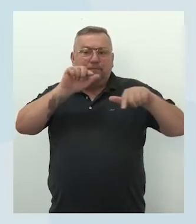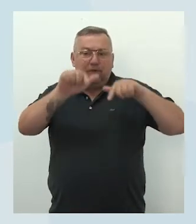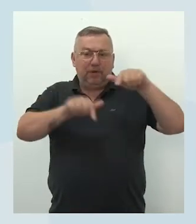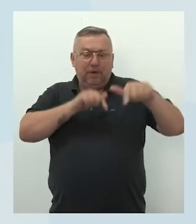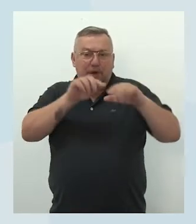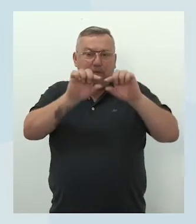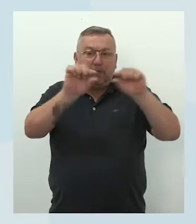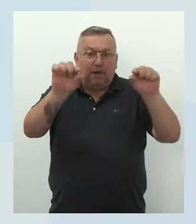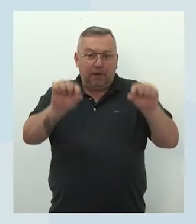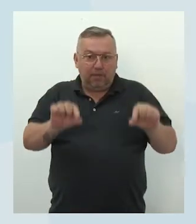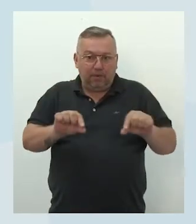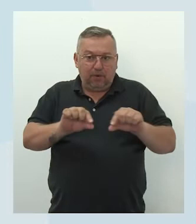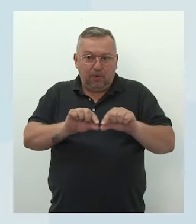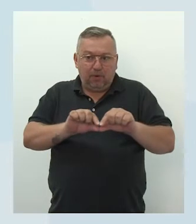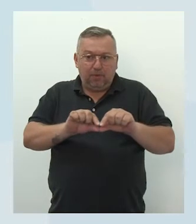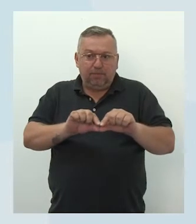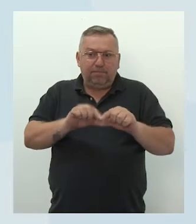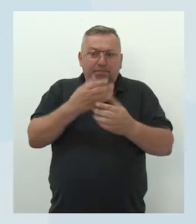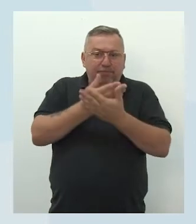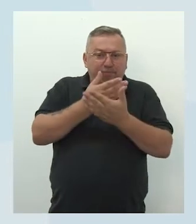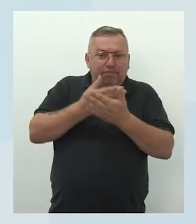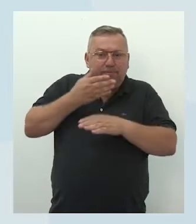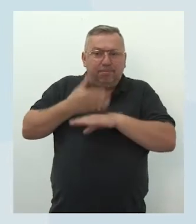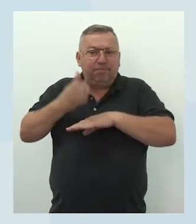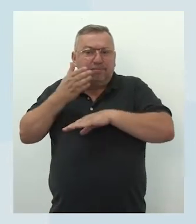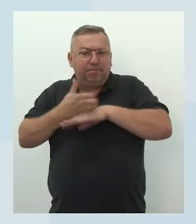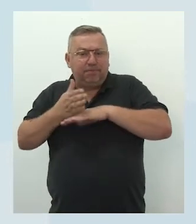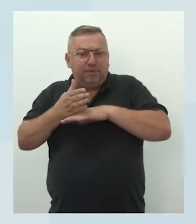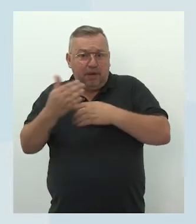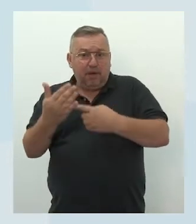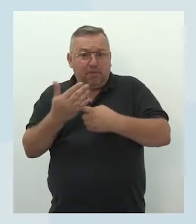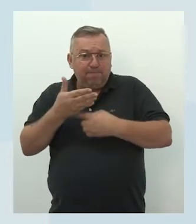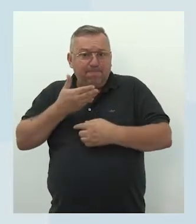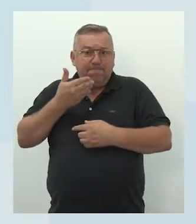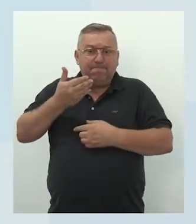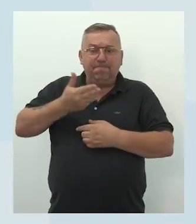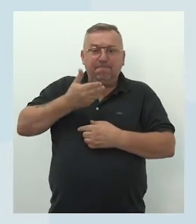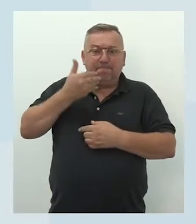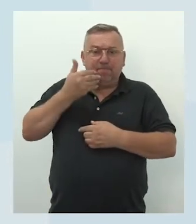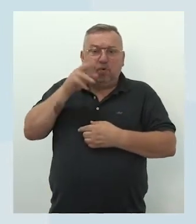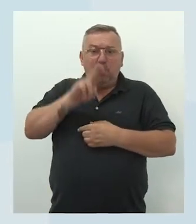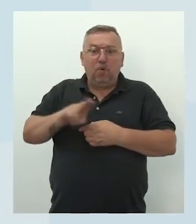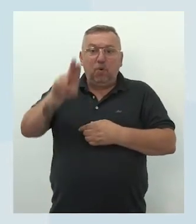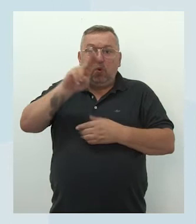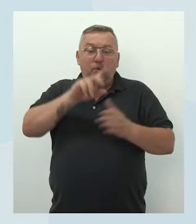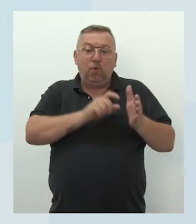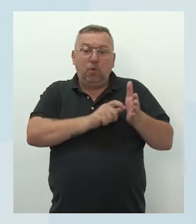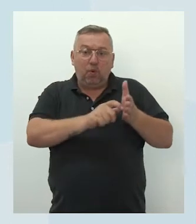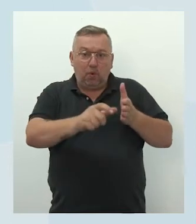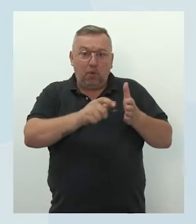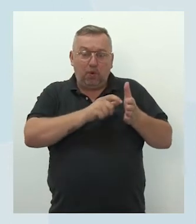perímetro. Estudar atividades que facilitem o emprego do conceito,